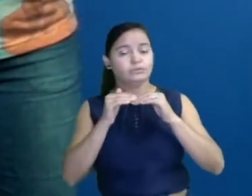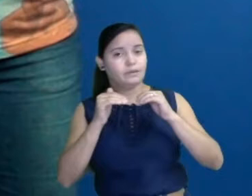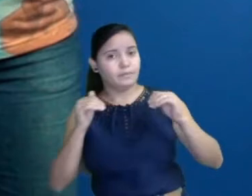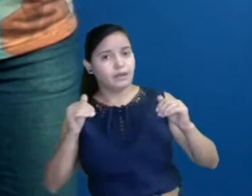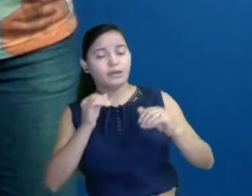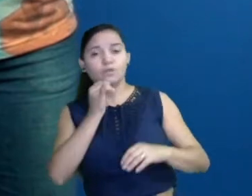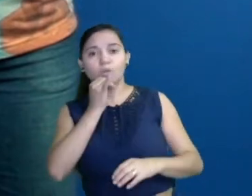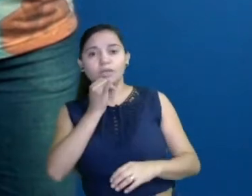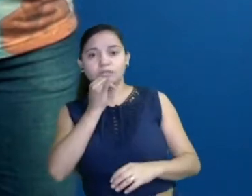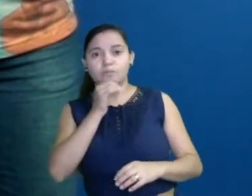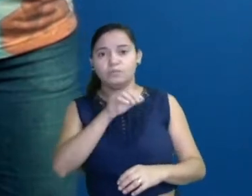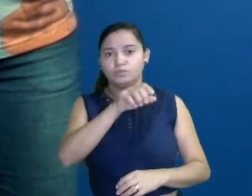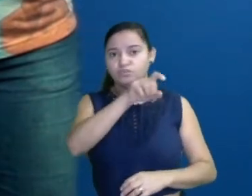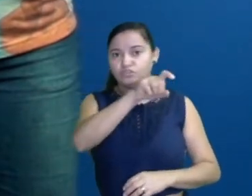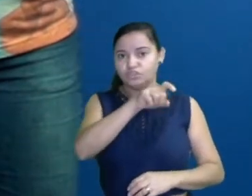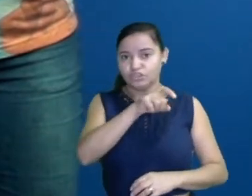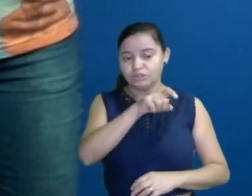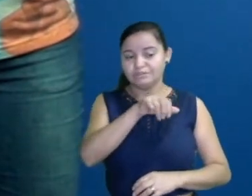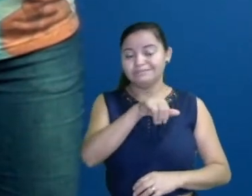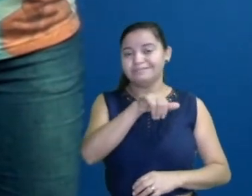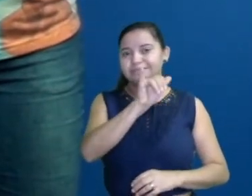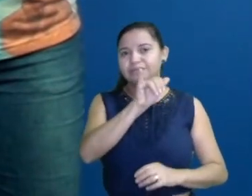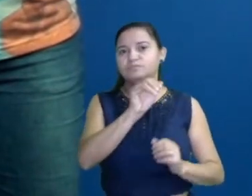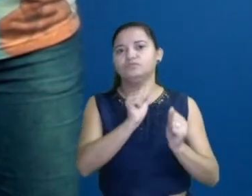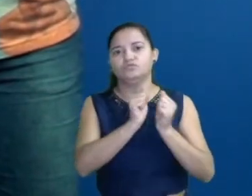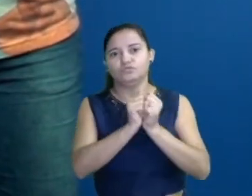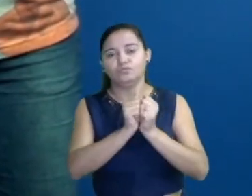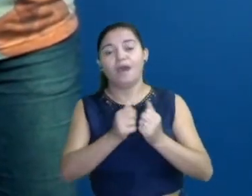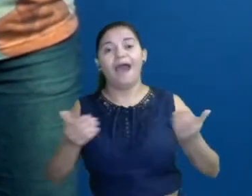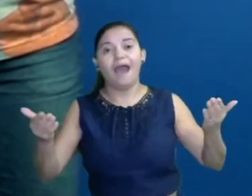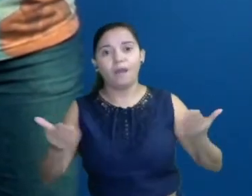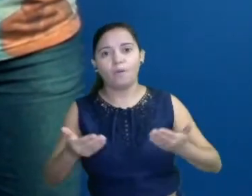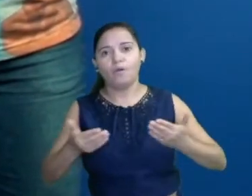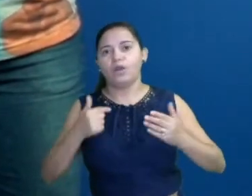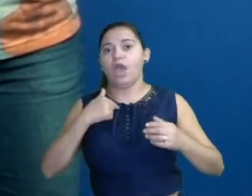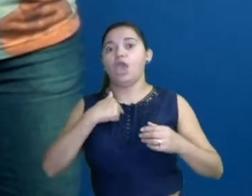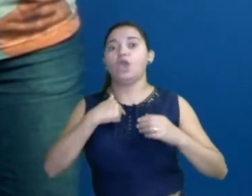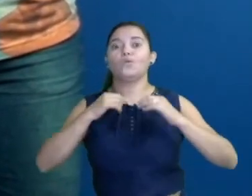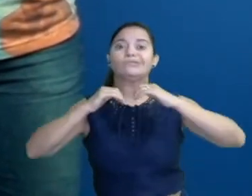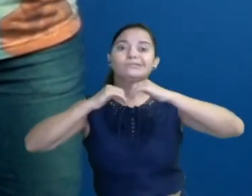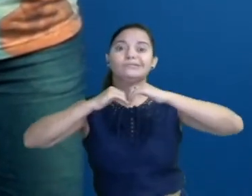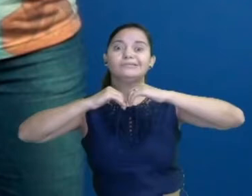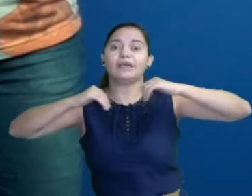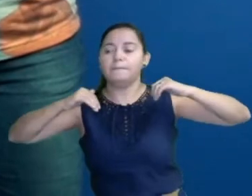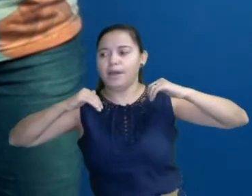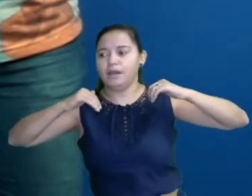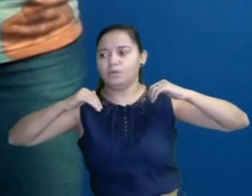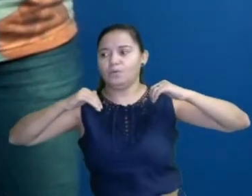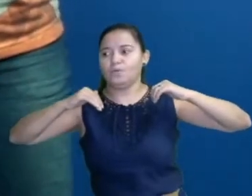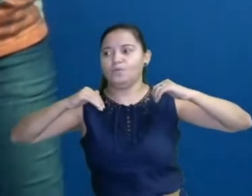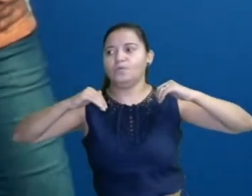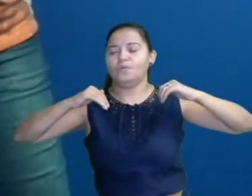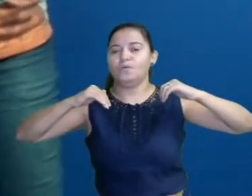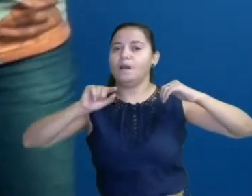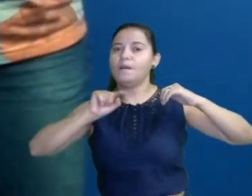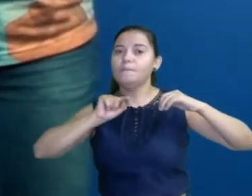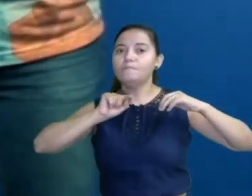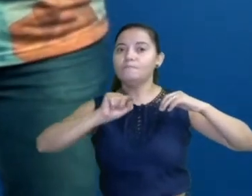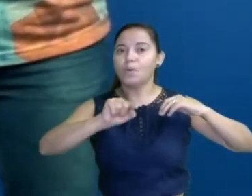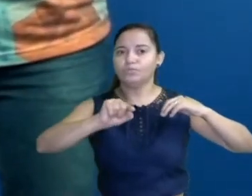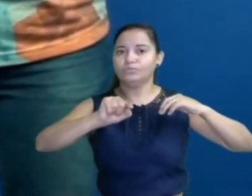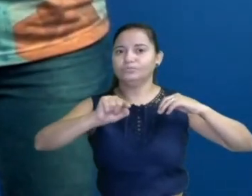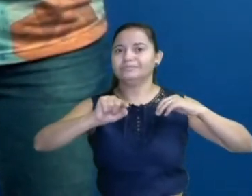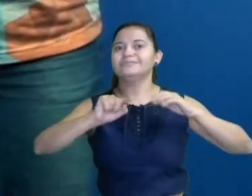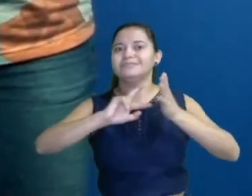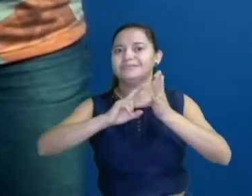anterior o x e y juntos e aqui eu separei com um pontinho de multiplicação sinalzinho representado pelo ponto de